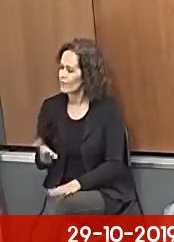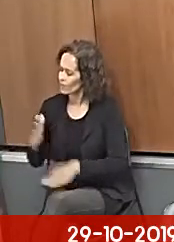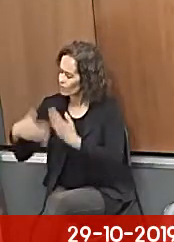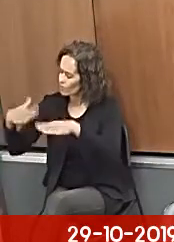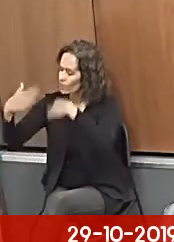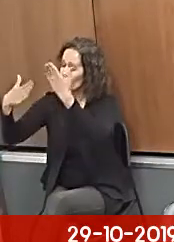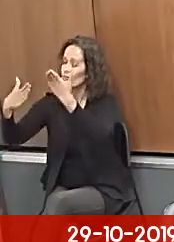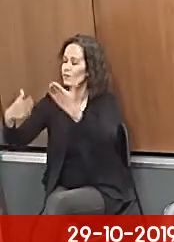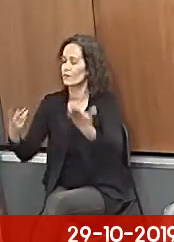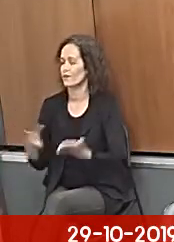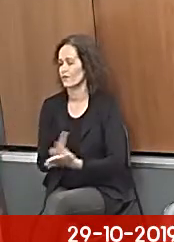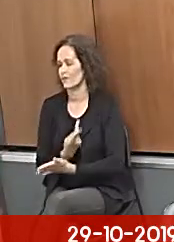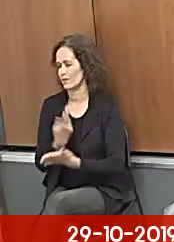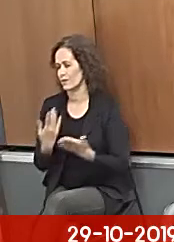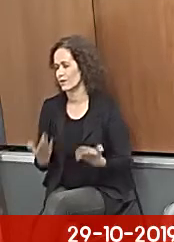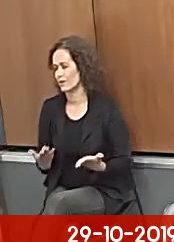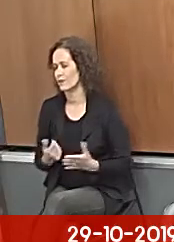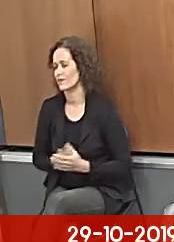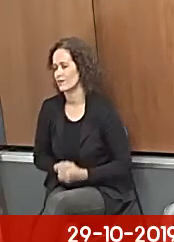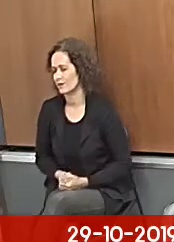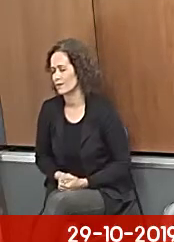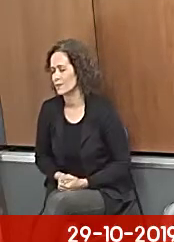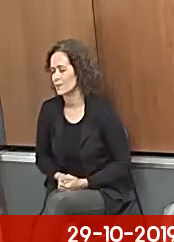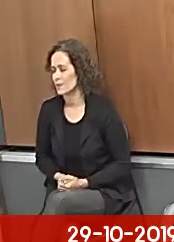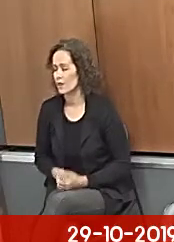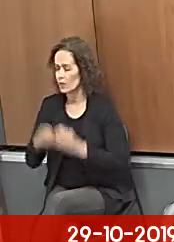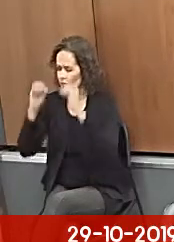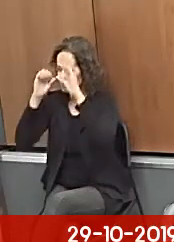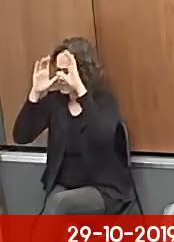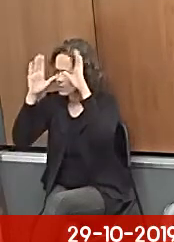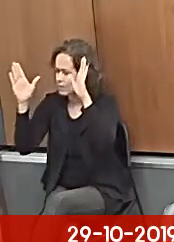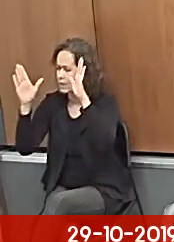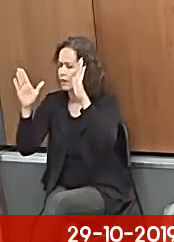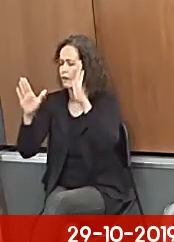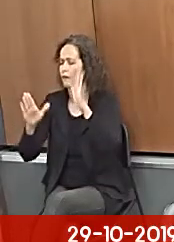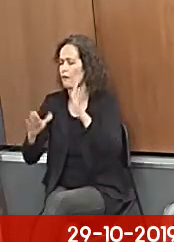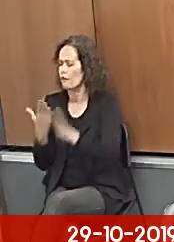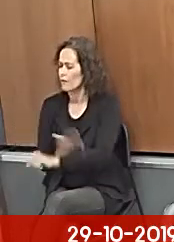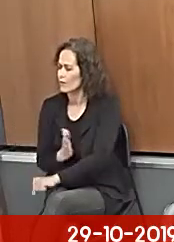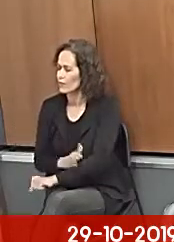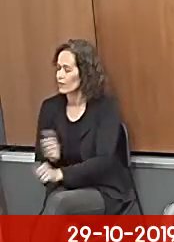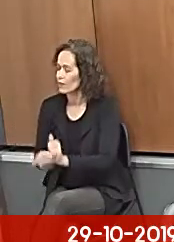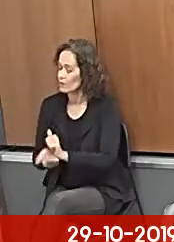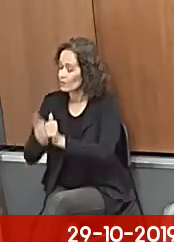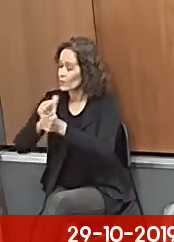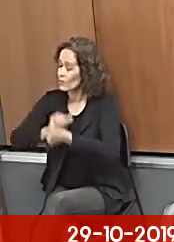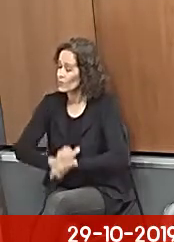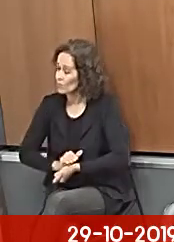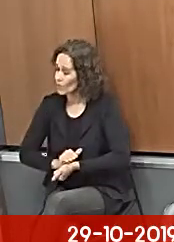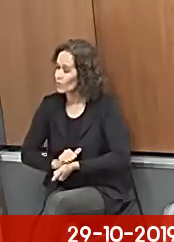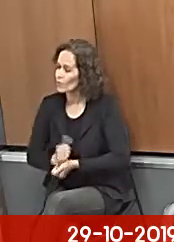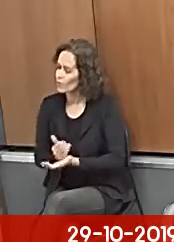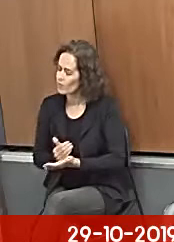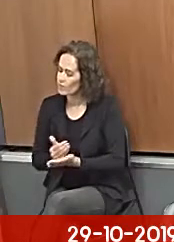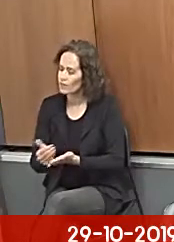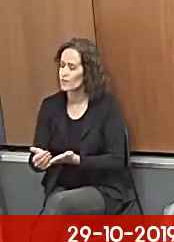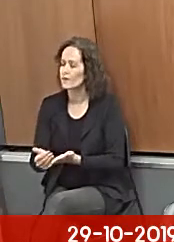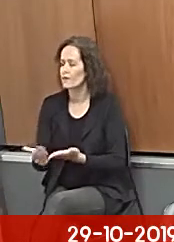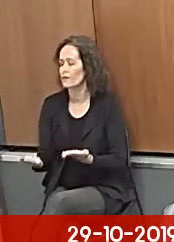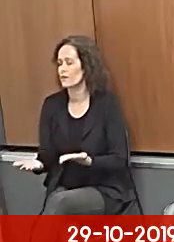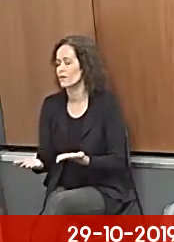progressão que ele vai fazer para ele conhecer o esporte. Ele vai desenvolver cada dia mais e buscar o esporte como iniciação, uma